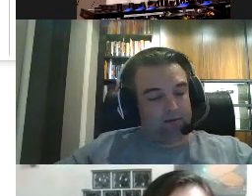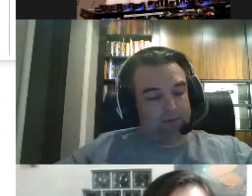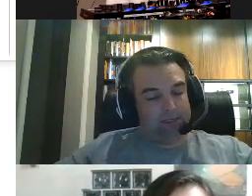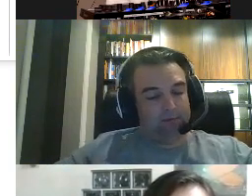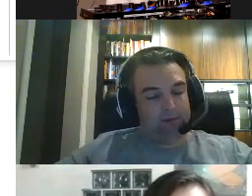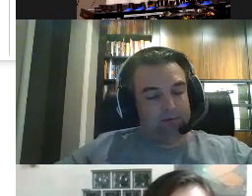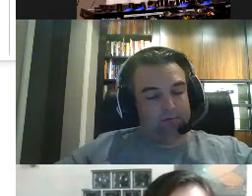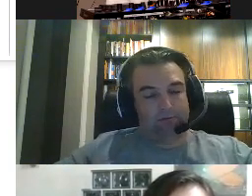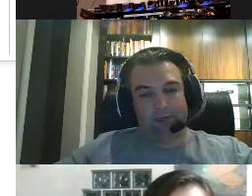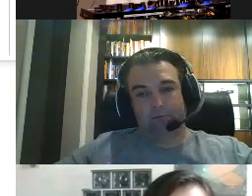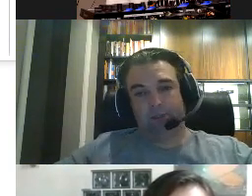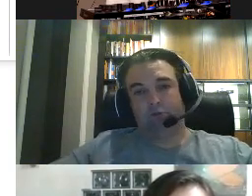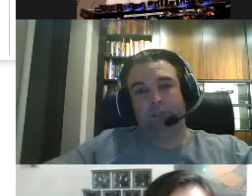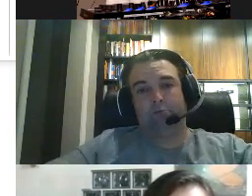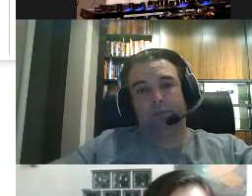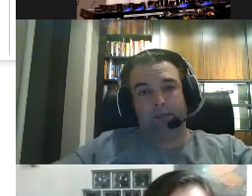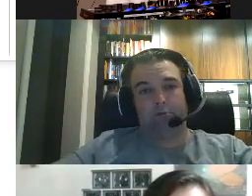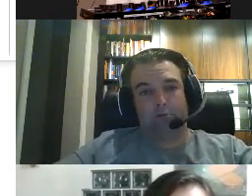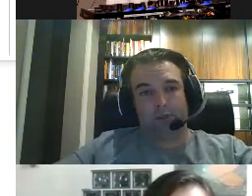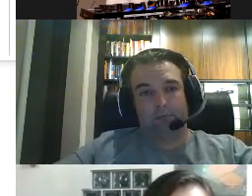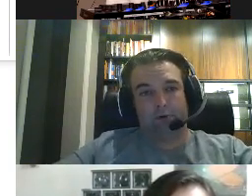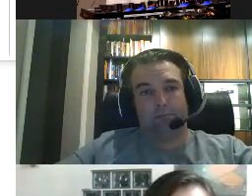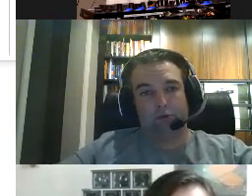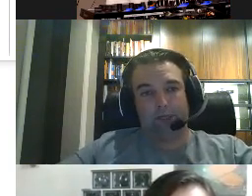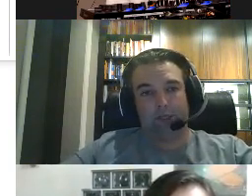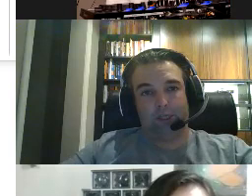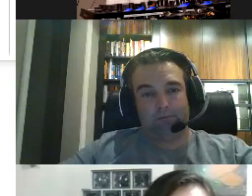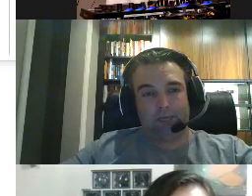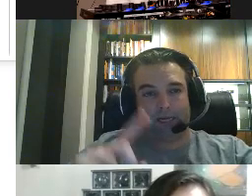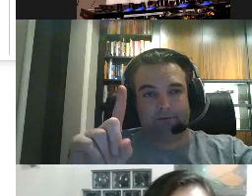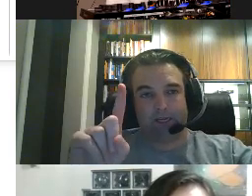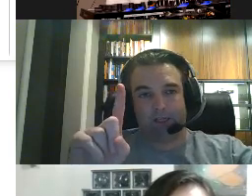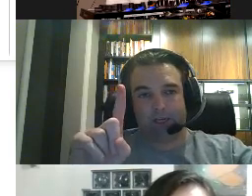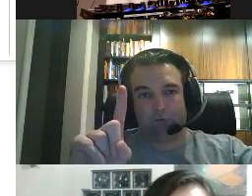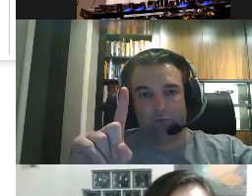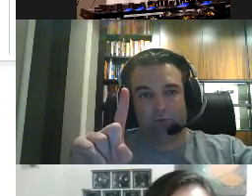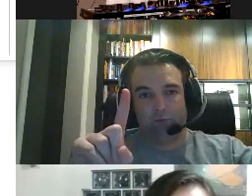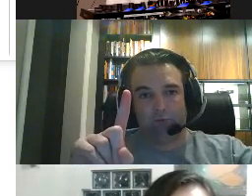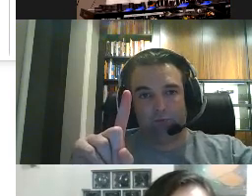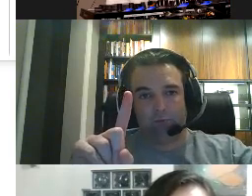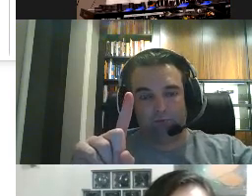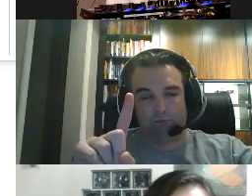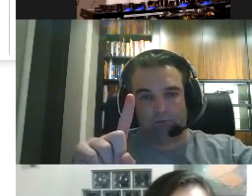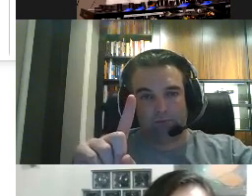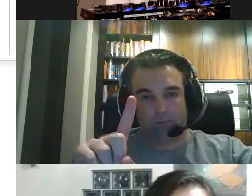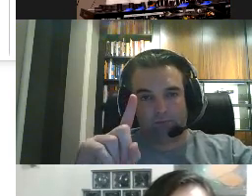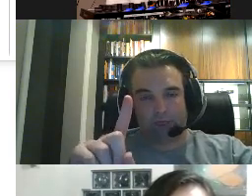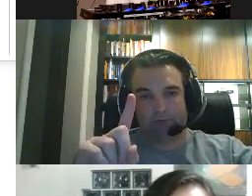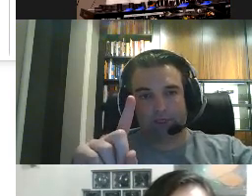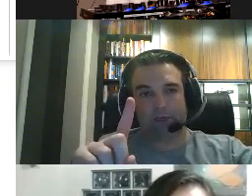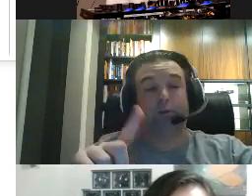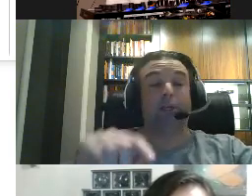Aqui, Brasil, então, falamos em 200 litros por pessoa a dia. A África chega a 1.